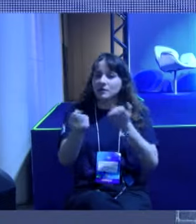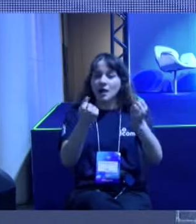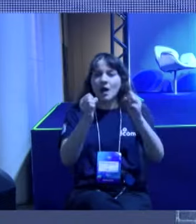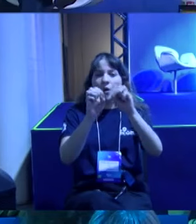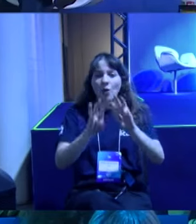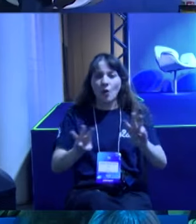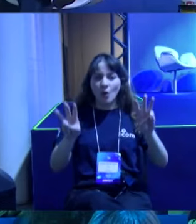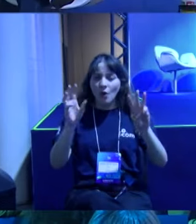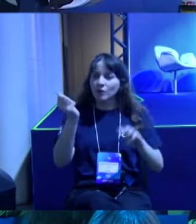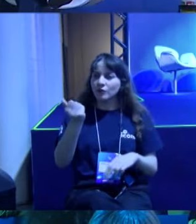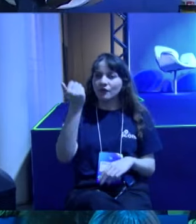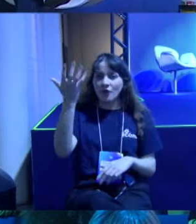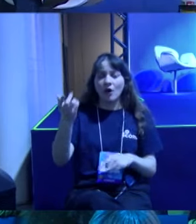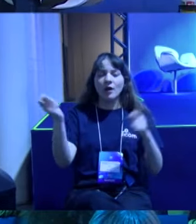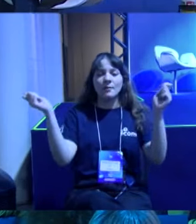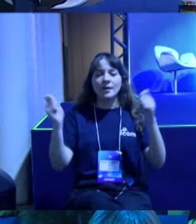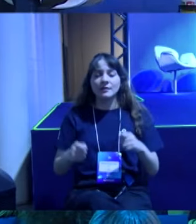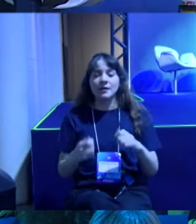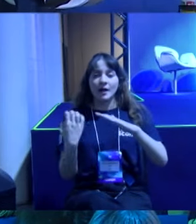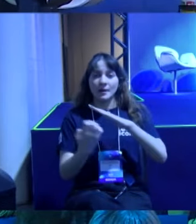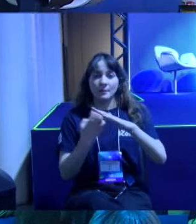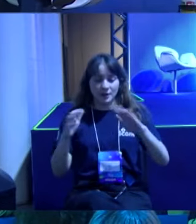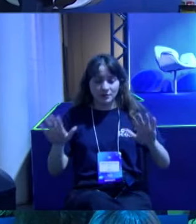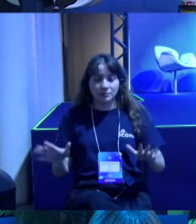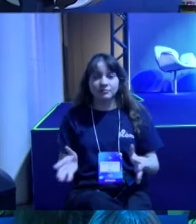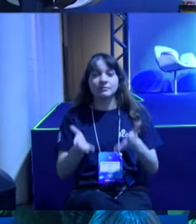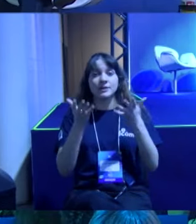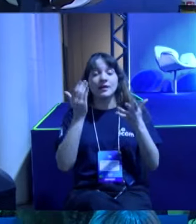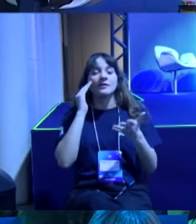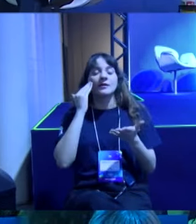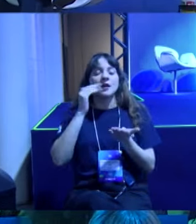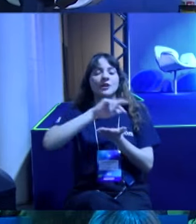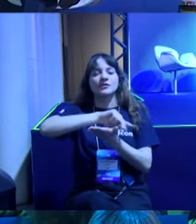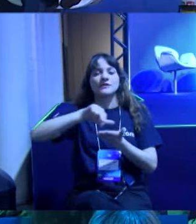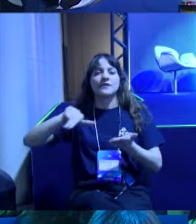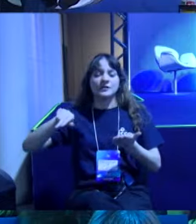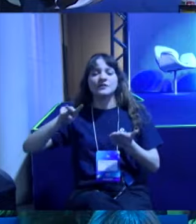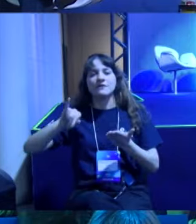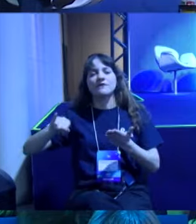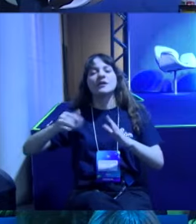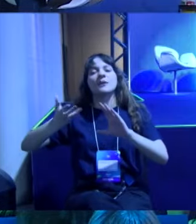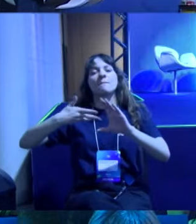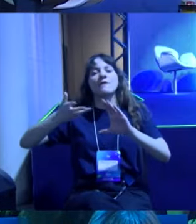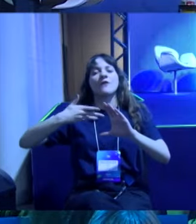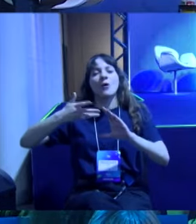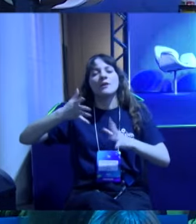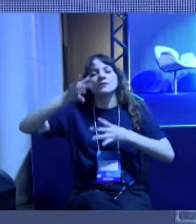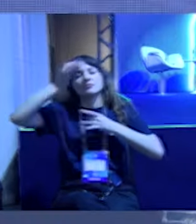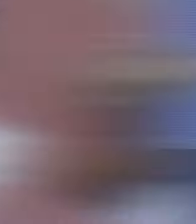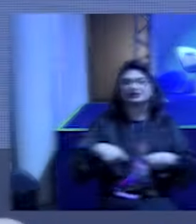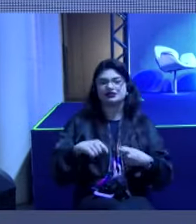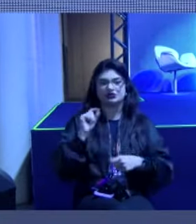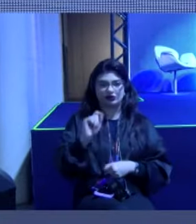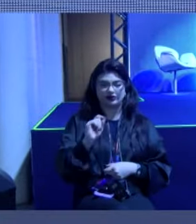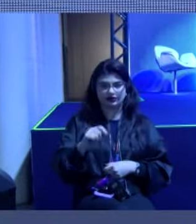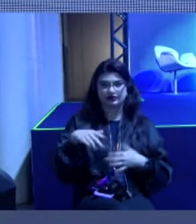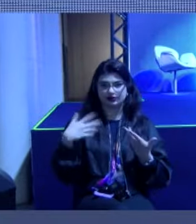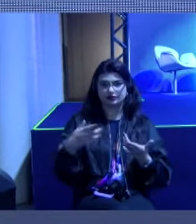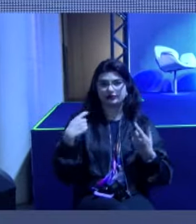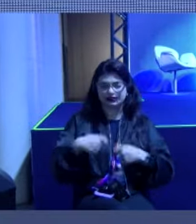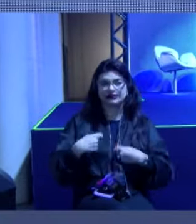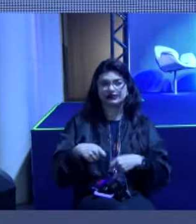acordos internacionais para posicionar a empresa, entendendo que essa diversidade vai gerar alta performance. Isso é muitíssimo importante. Então, a gente tem que